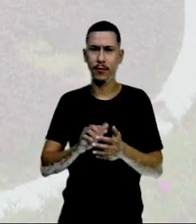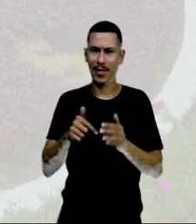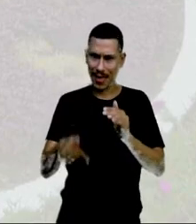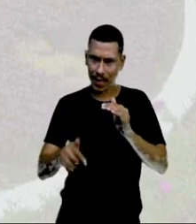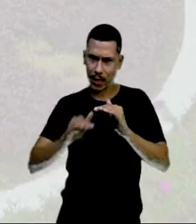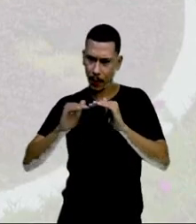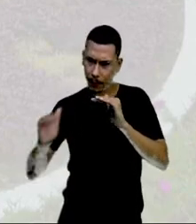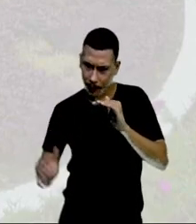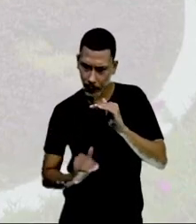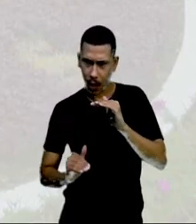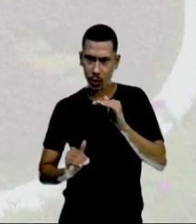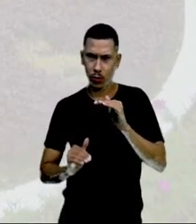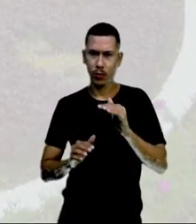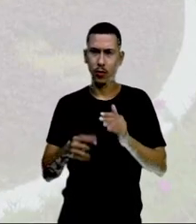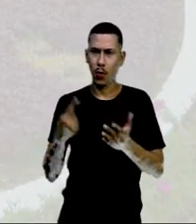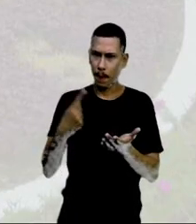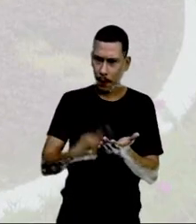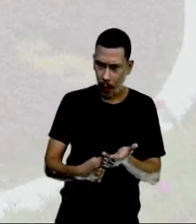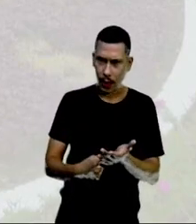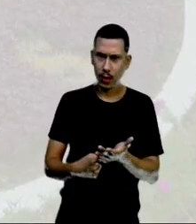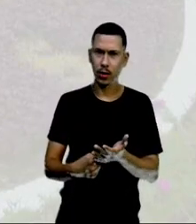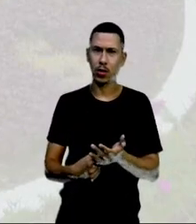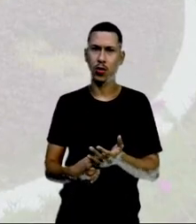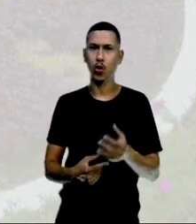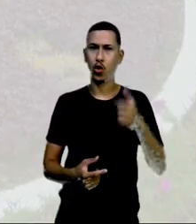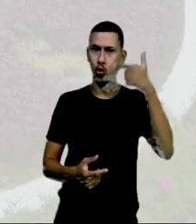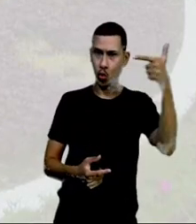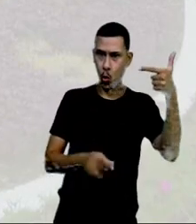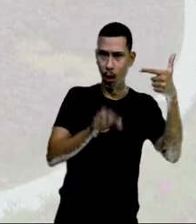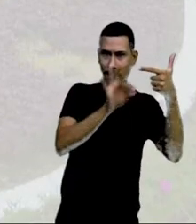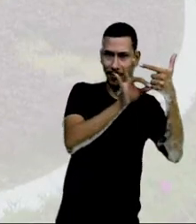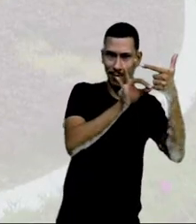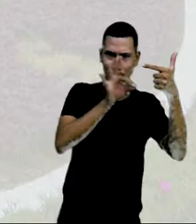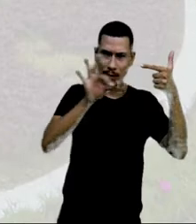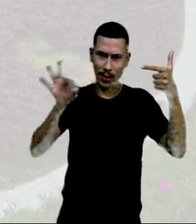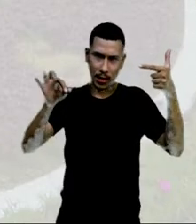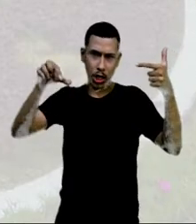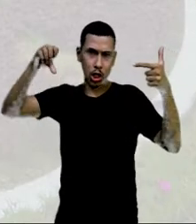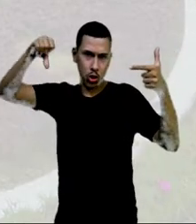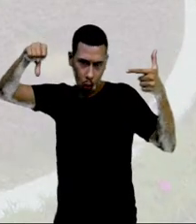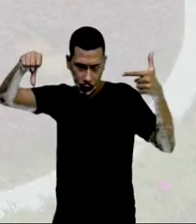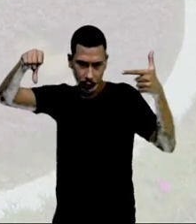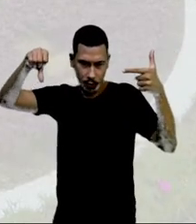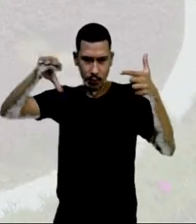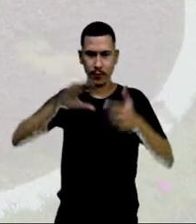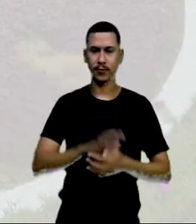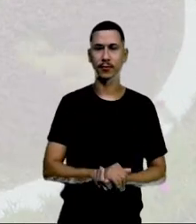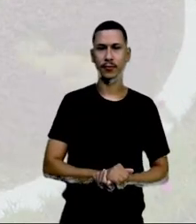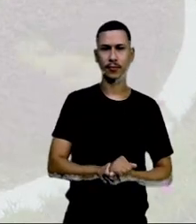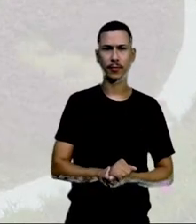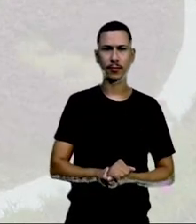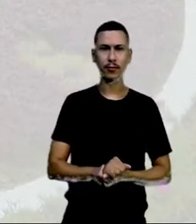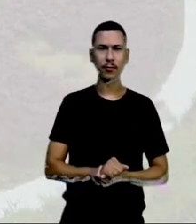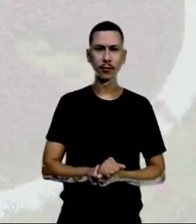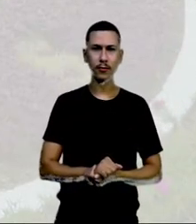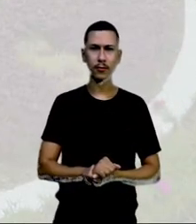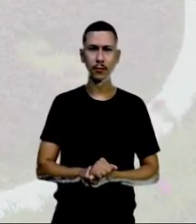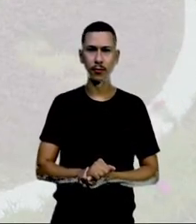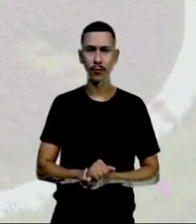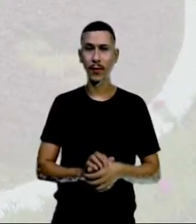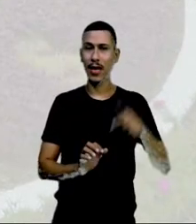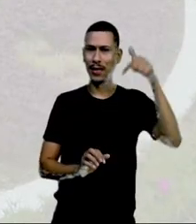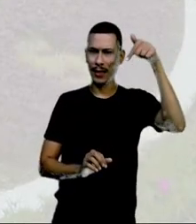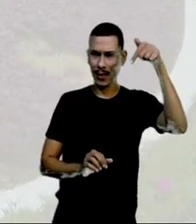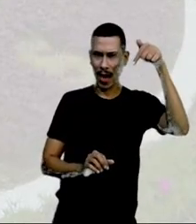embaixo, né? Percorrendo de 2 até as 9, tá certo? 2 até as 9. A gente tem